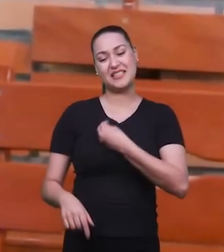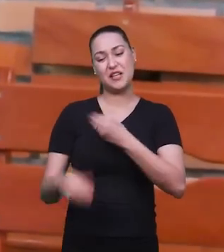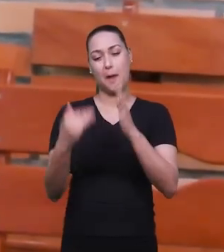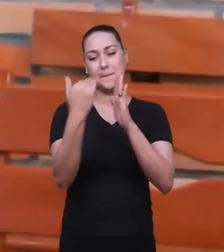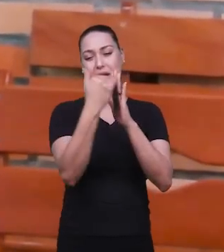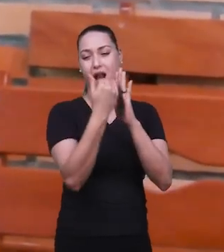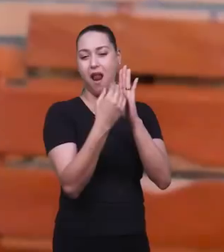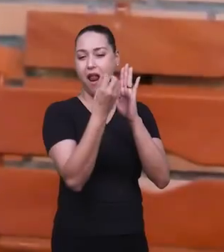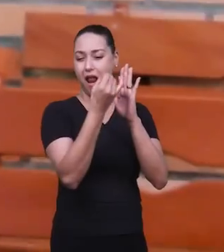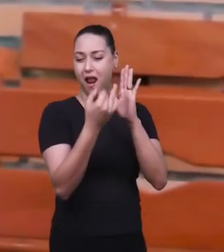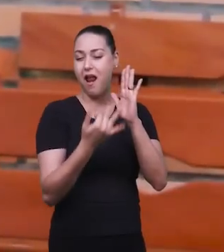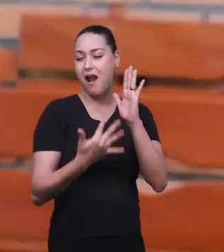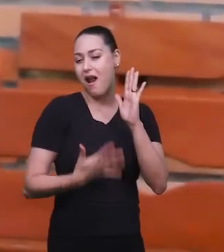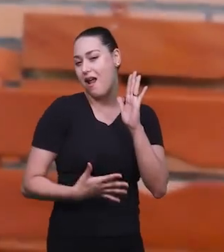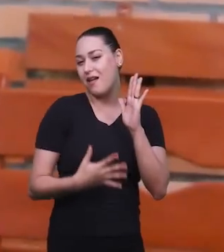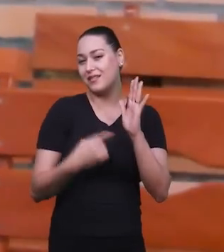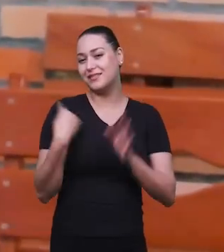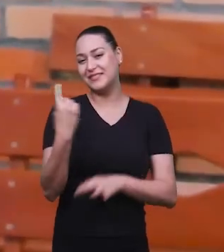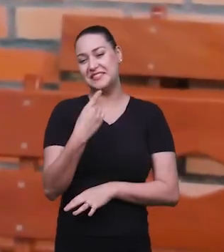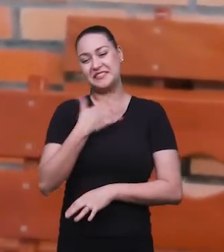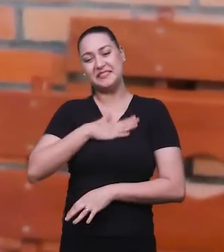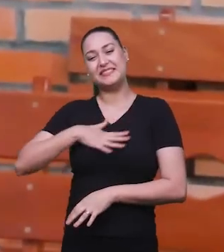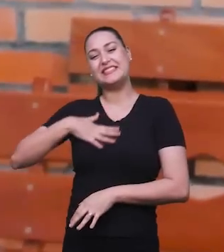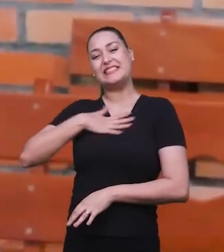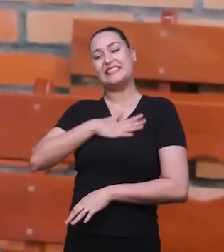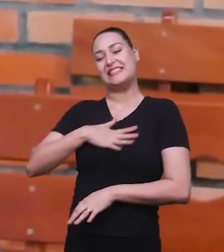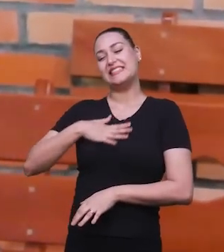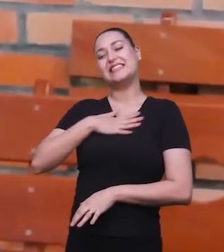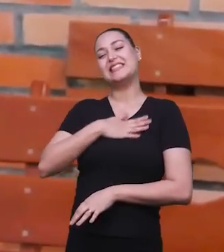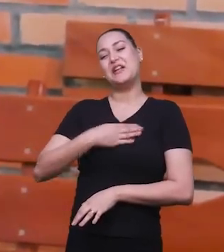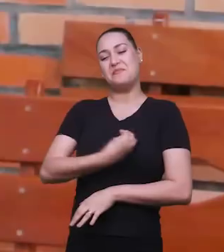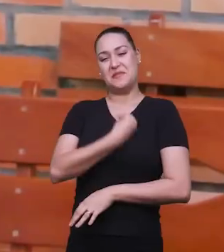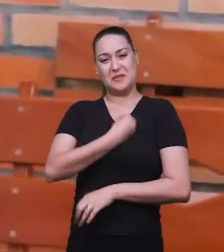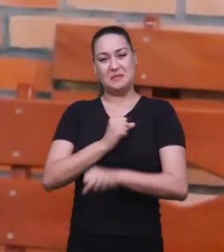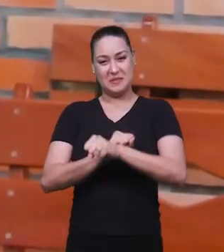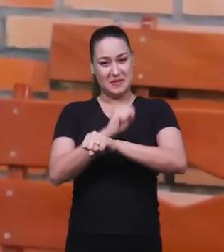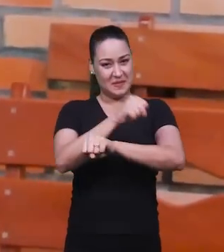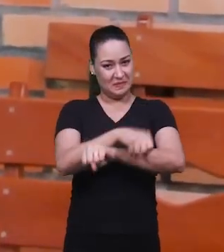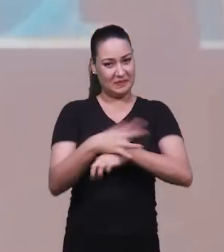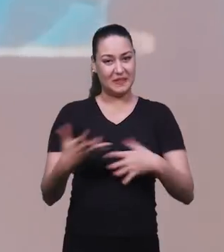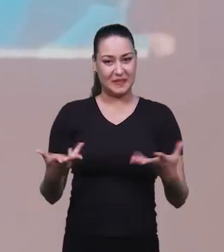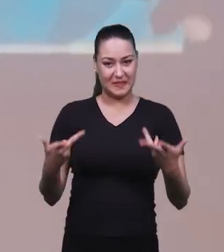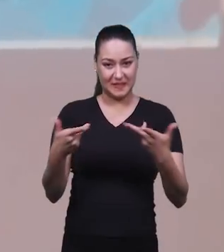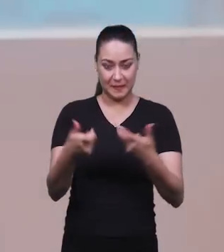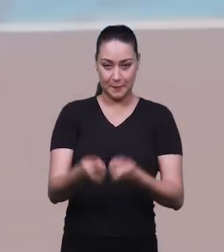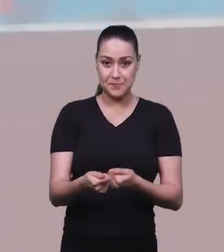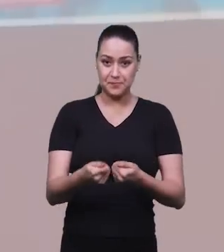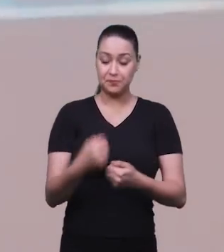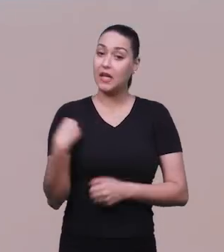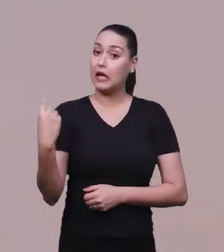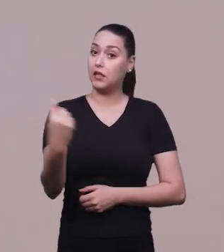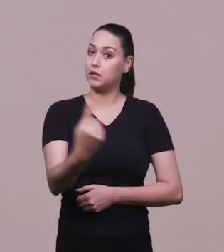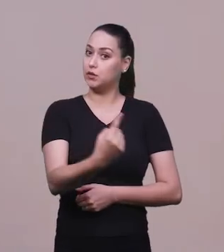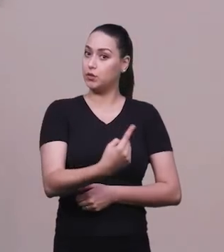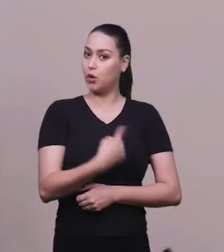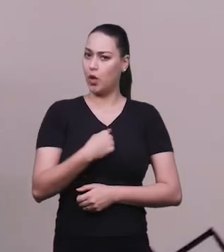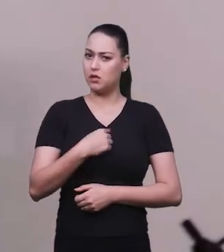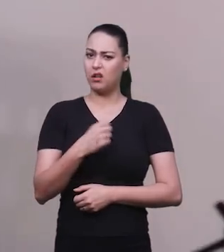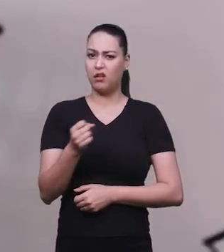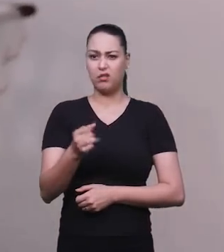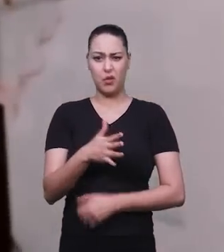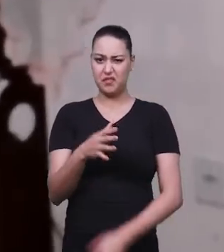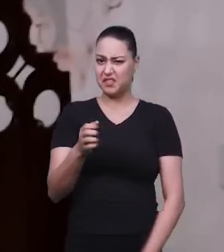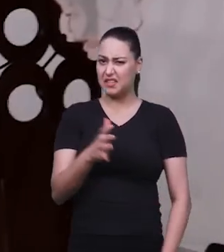para relatar a nossa satisfação em participar de um seminário como esse. Olha, Deise, para nós não